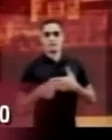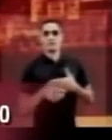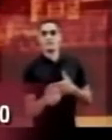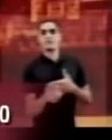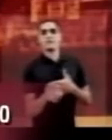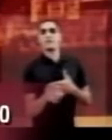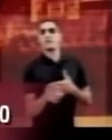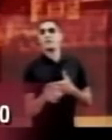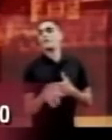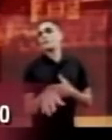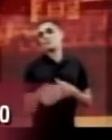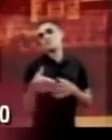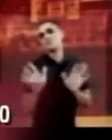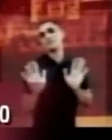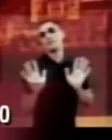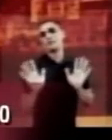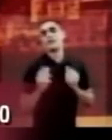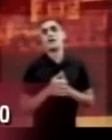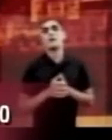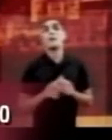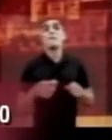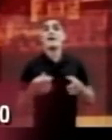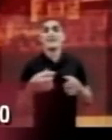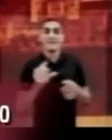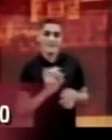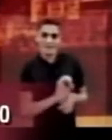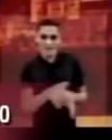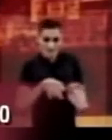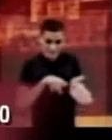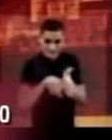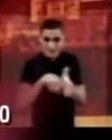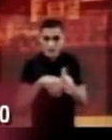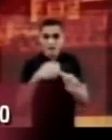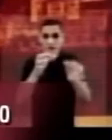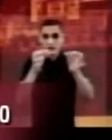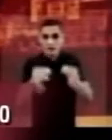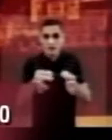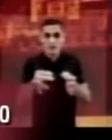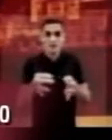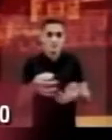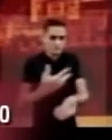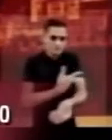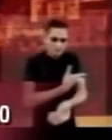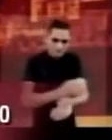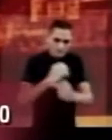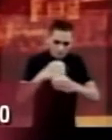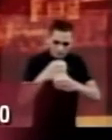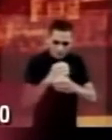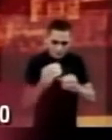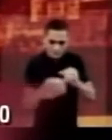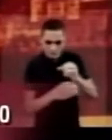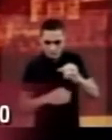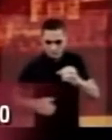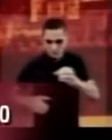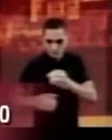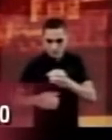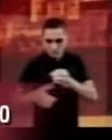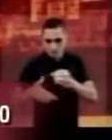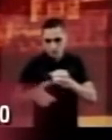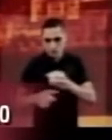tem sua hora para ser feita. Não adianta você fazer inquérito sorológico antes do